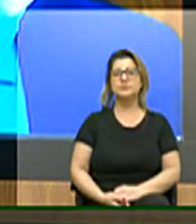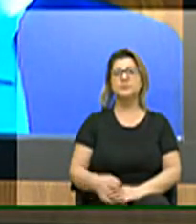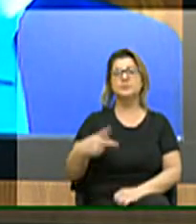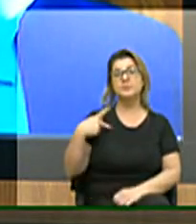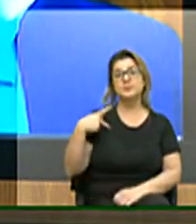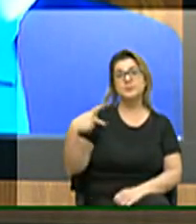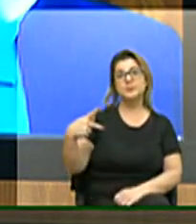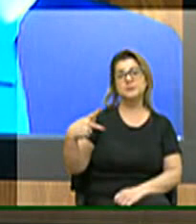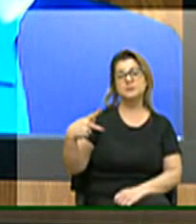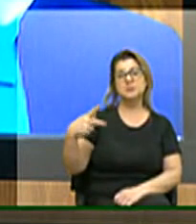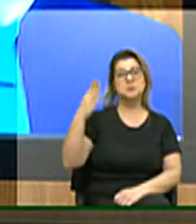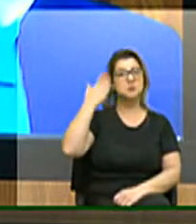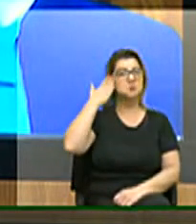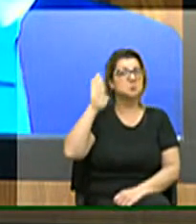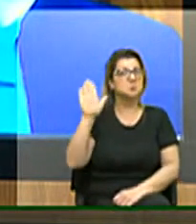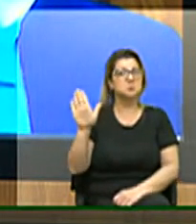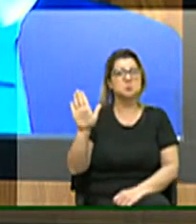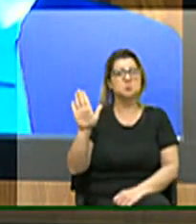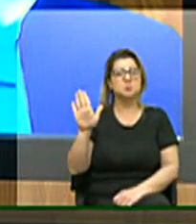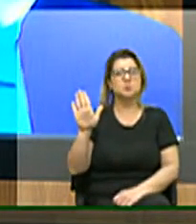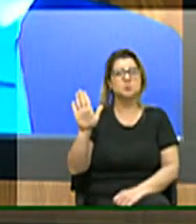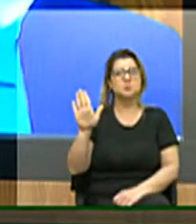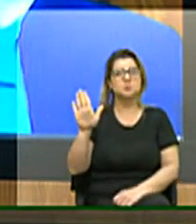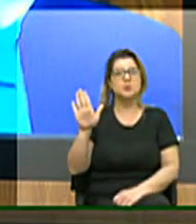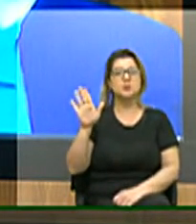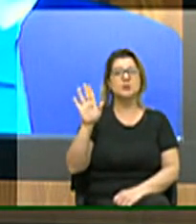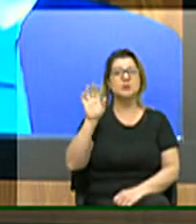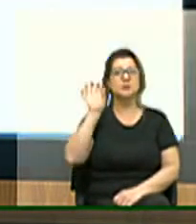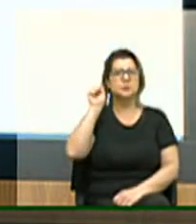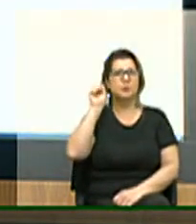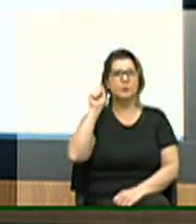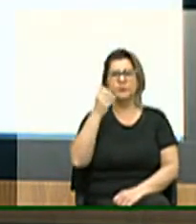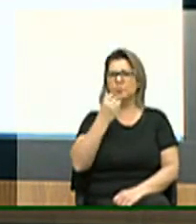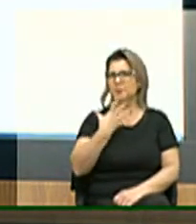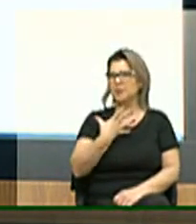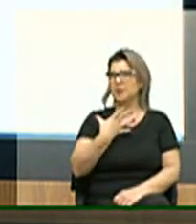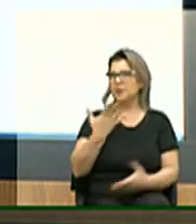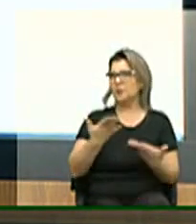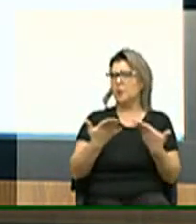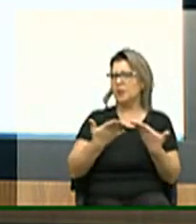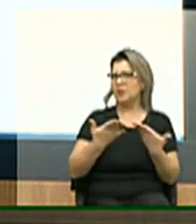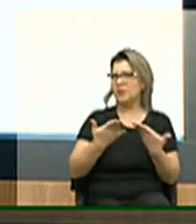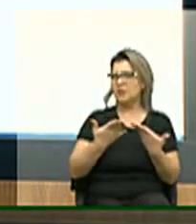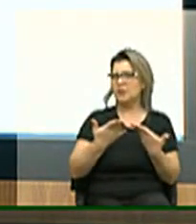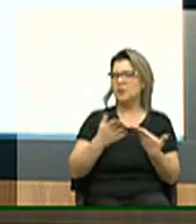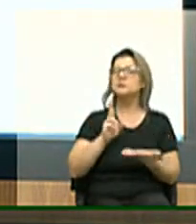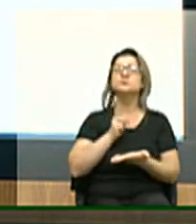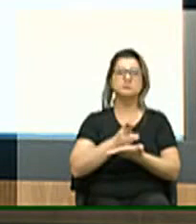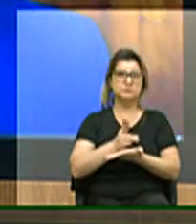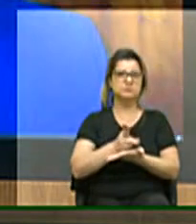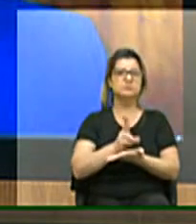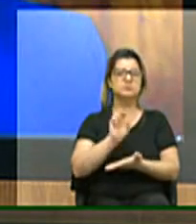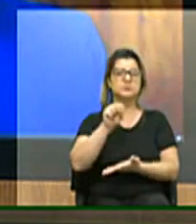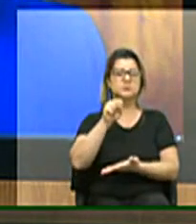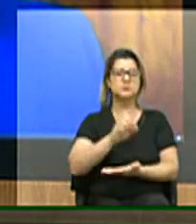Presidente, eu não sei se... Agora sim. O senhor está me ouvindo bem agora, presidente? Agora sim, prossiga.